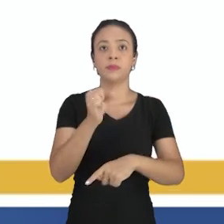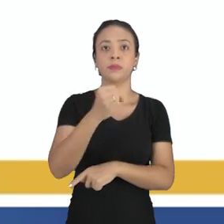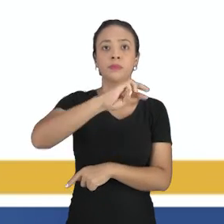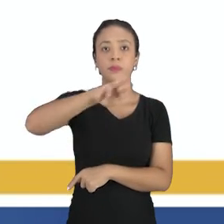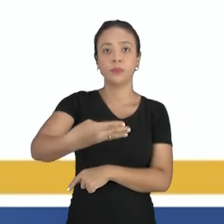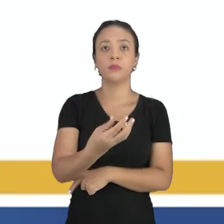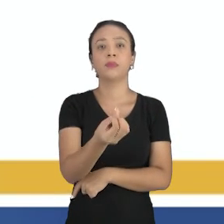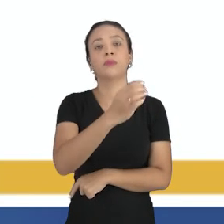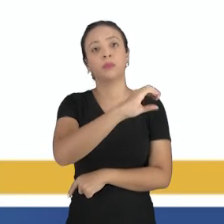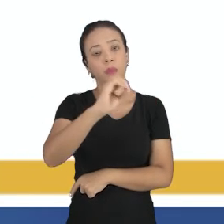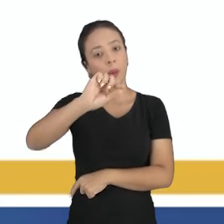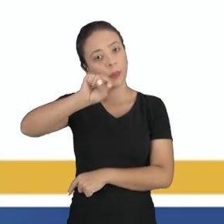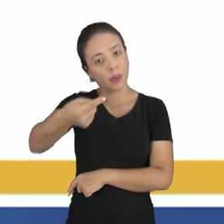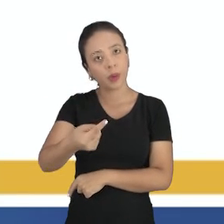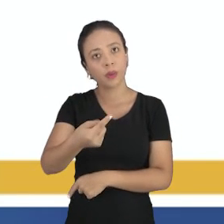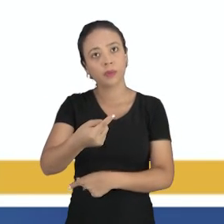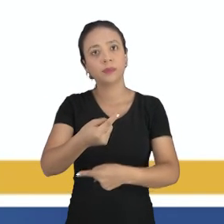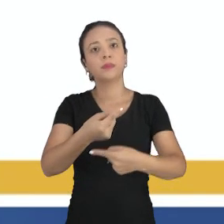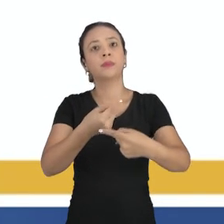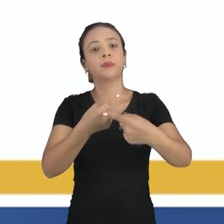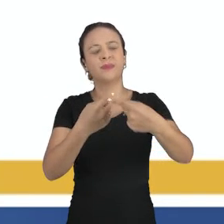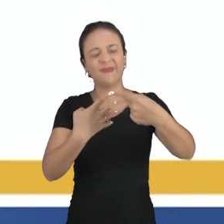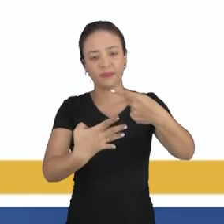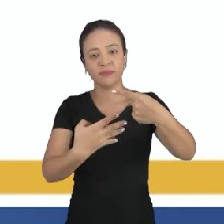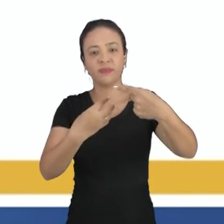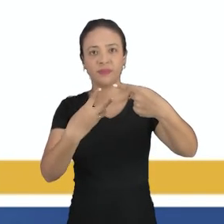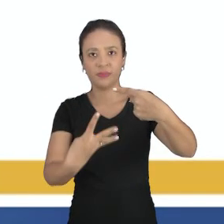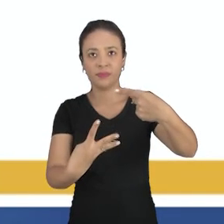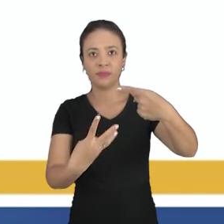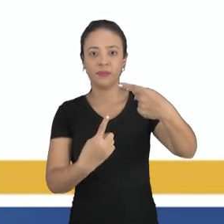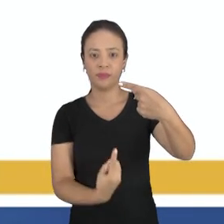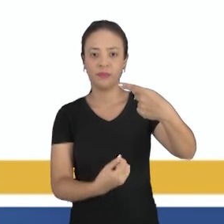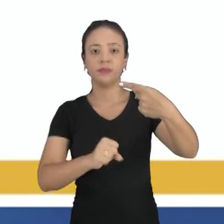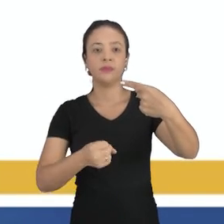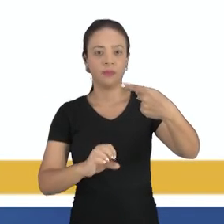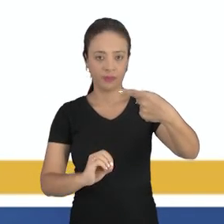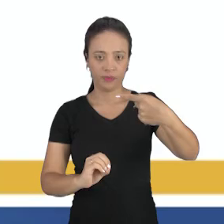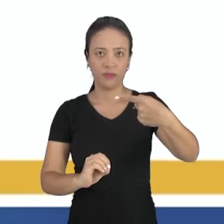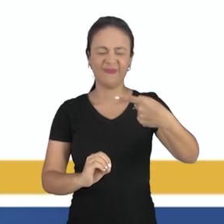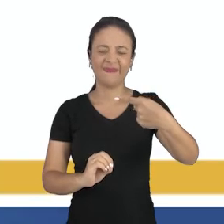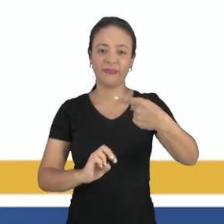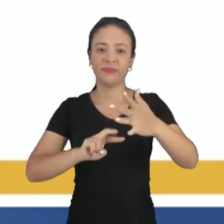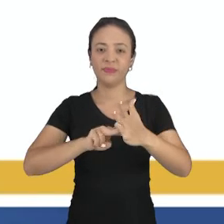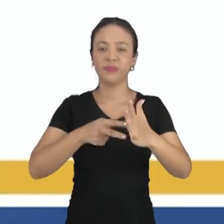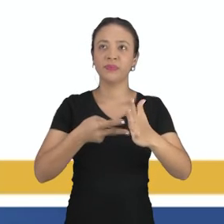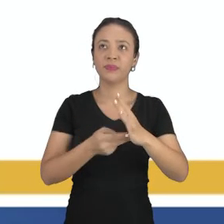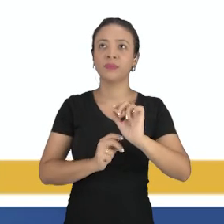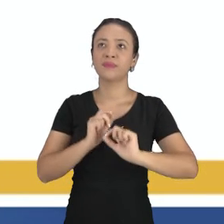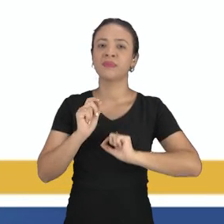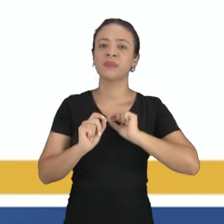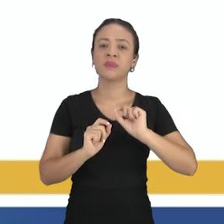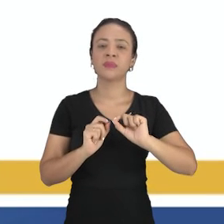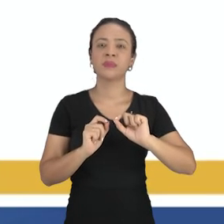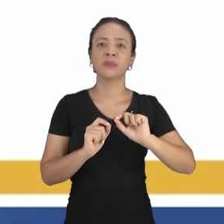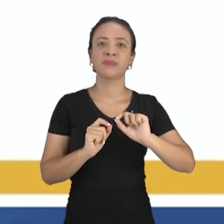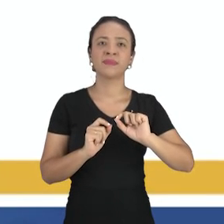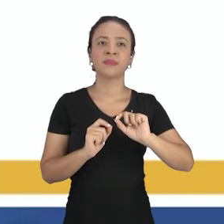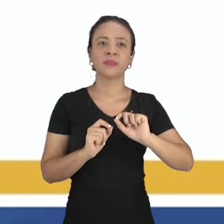mil fala sobre 43 sobre 180 que é igual